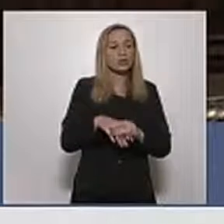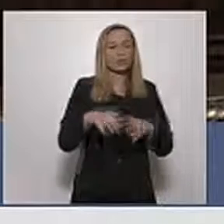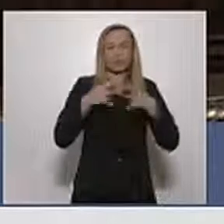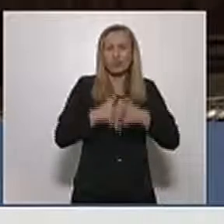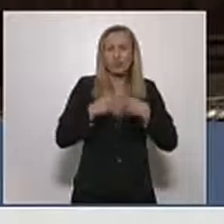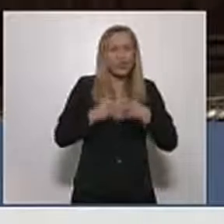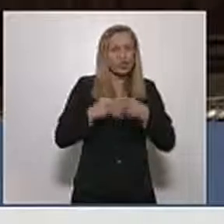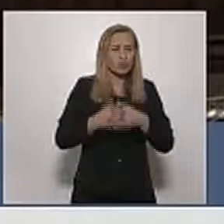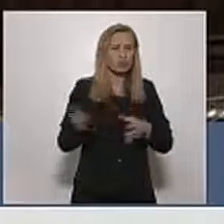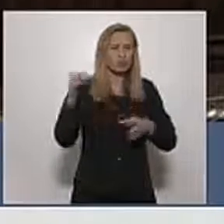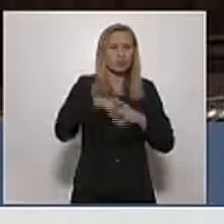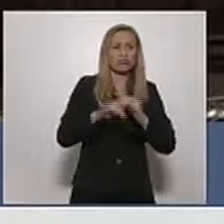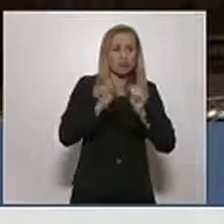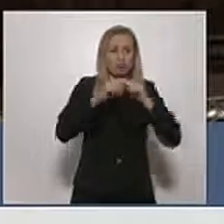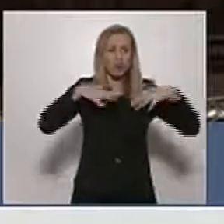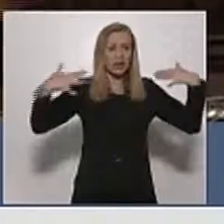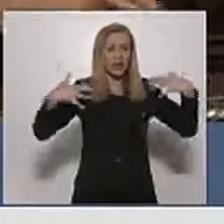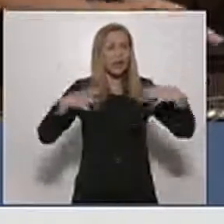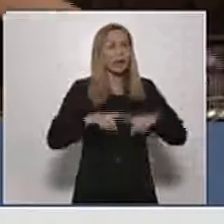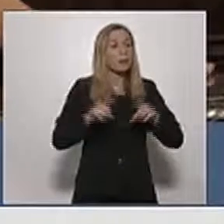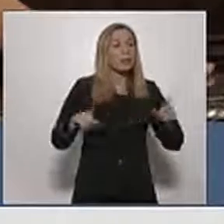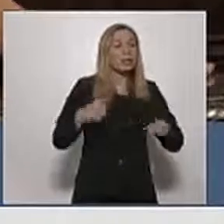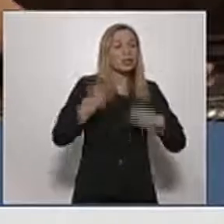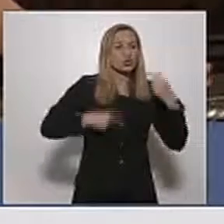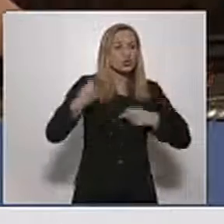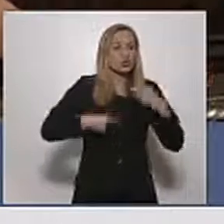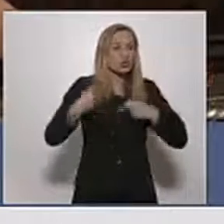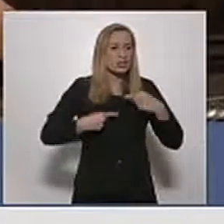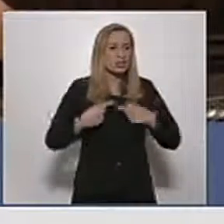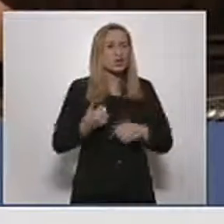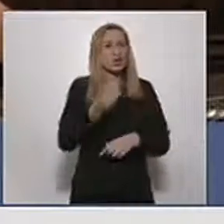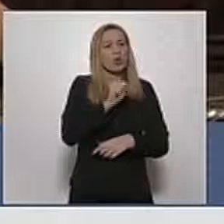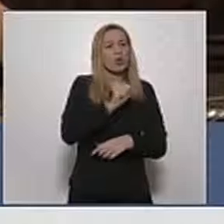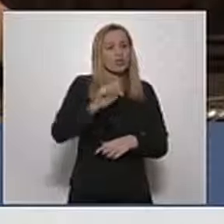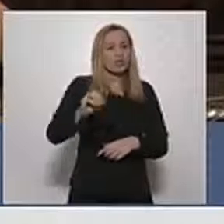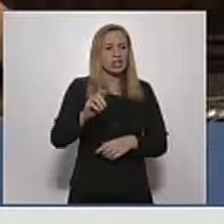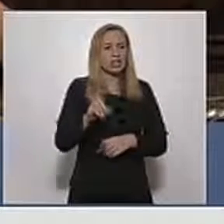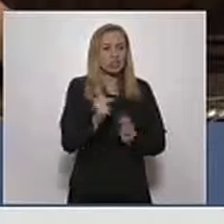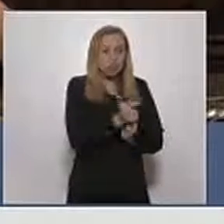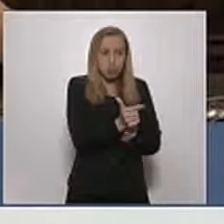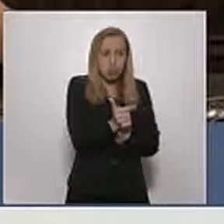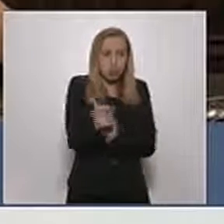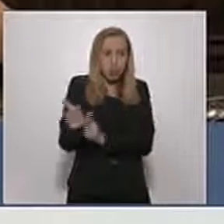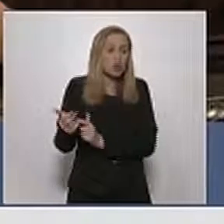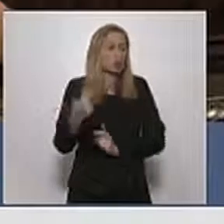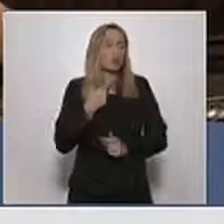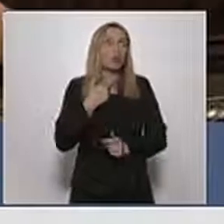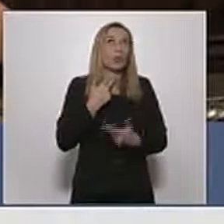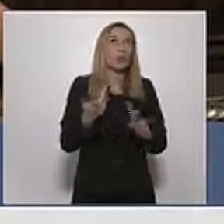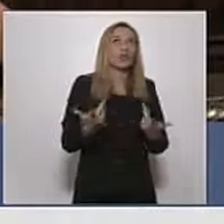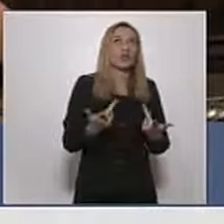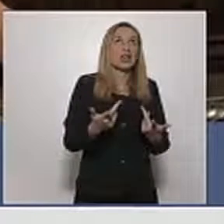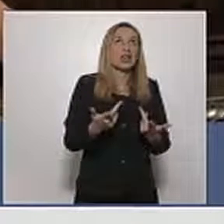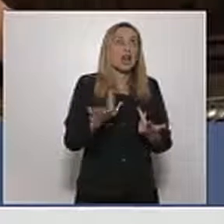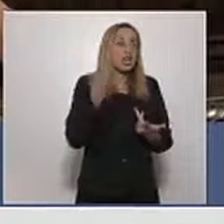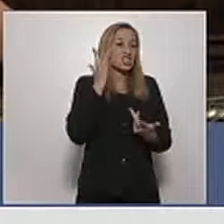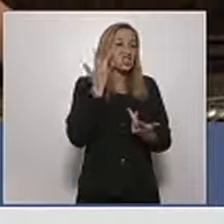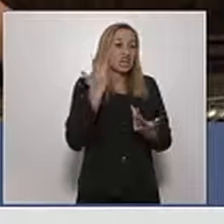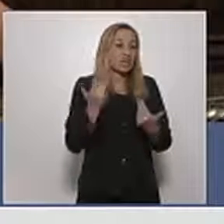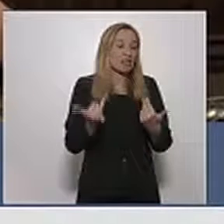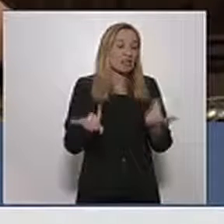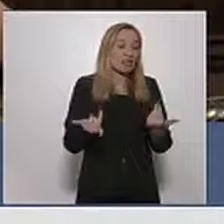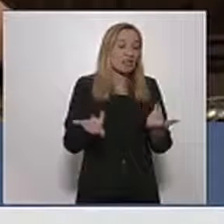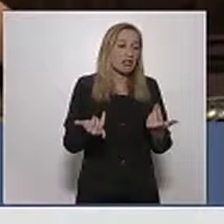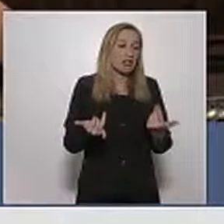de plenário. Mas 80 tiros não são engano. 80 tiros não podem ser considerados engano. Muito